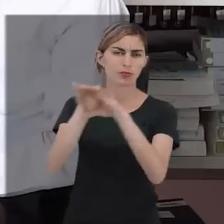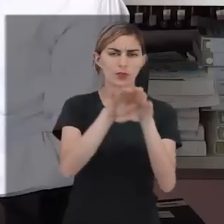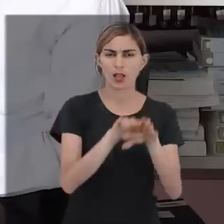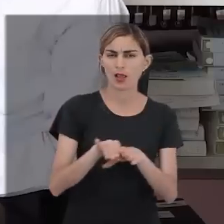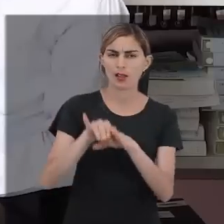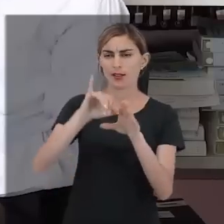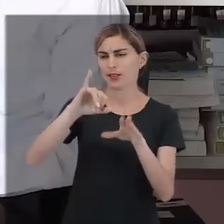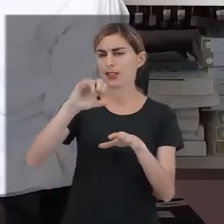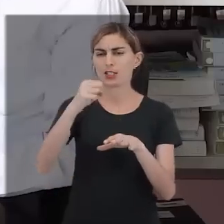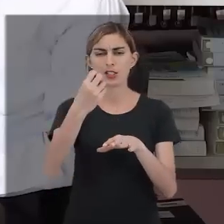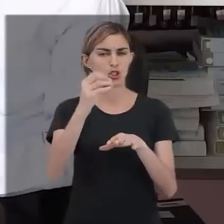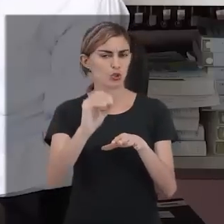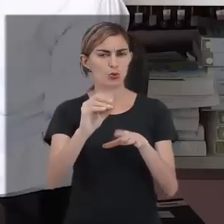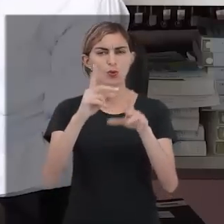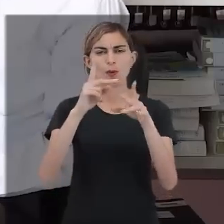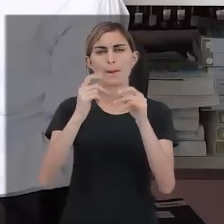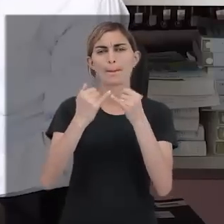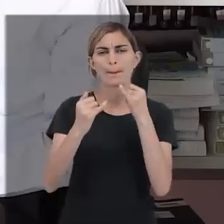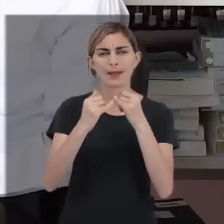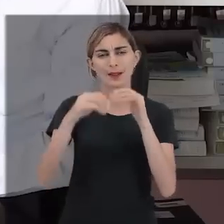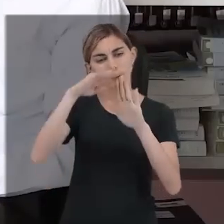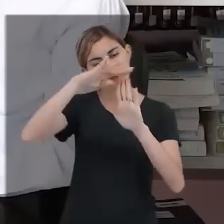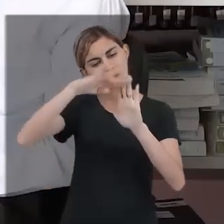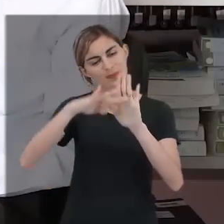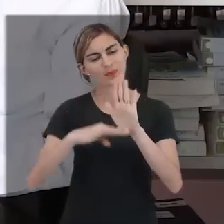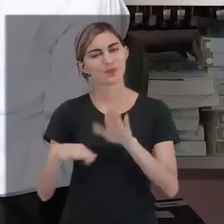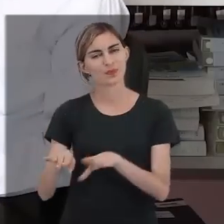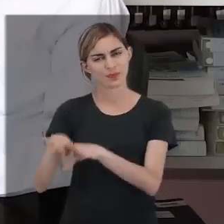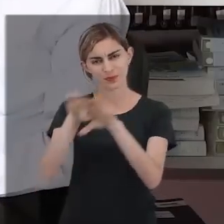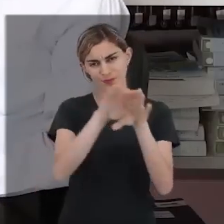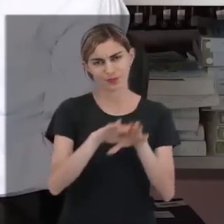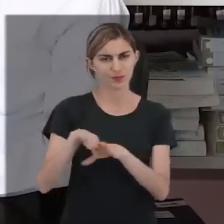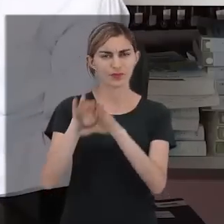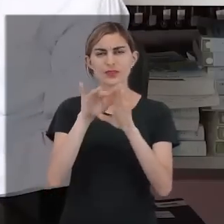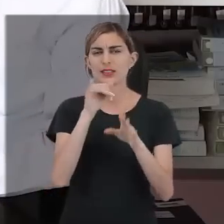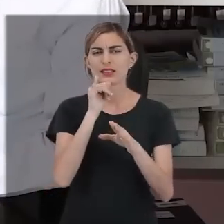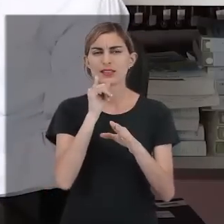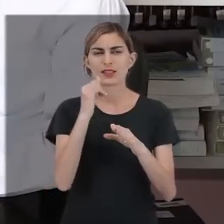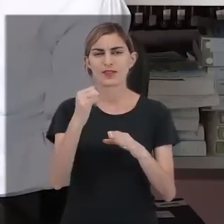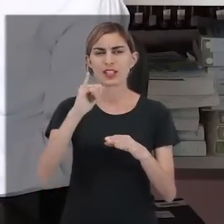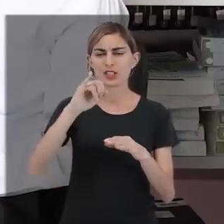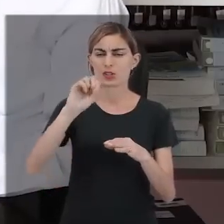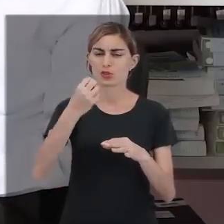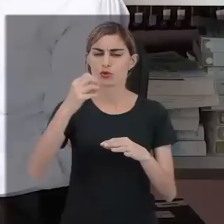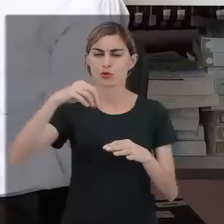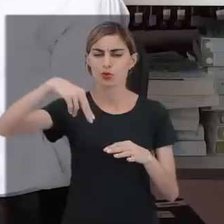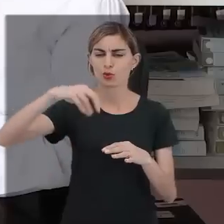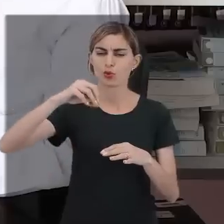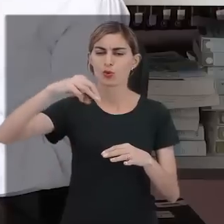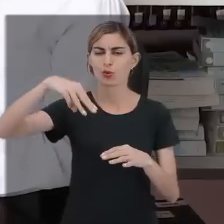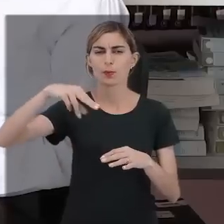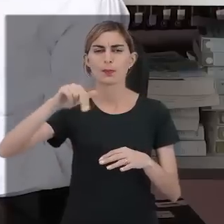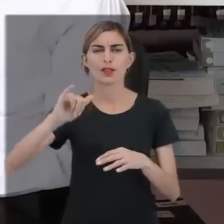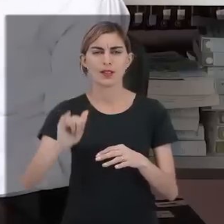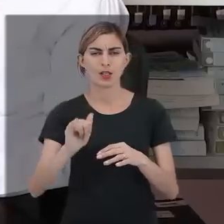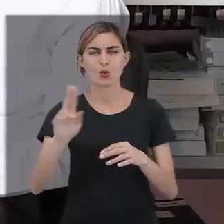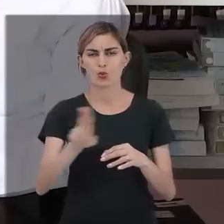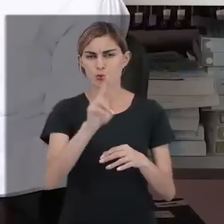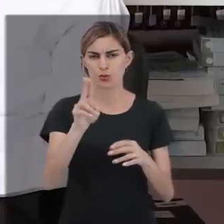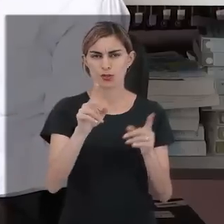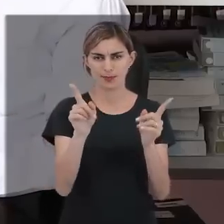de lembra a padronização. A gente pode ver, por exemplo, isonomia, né? Então, usamos o termo